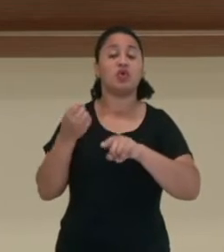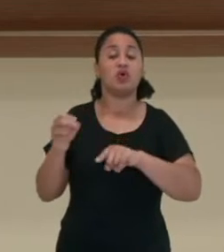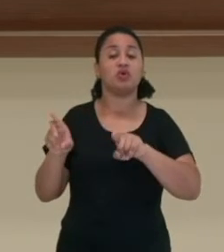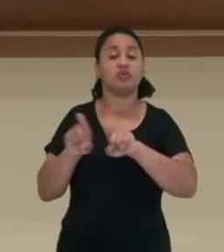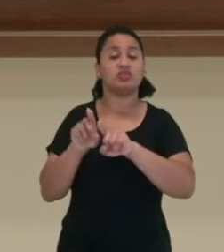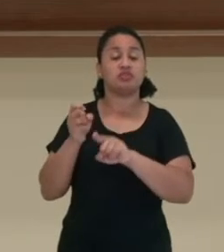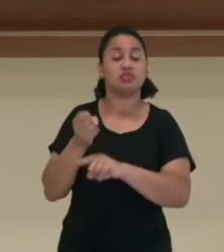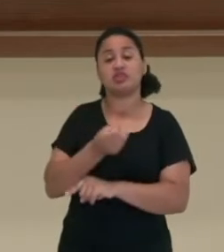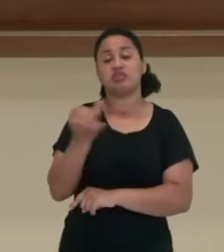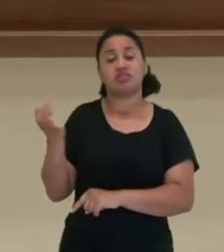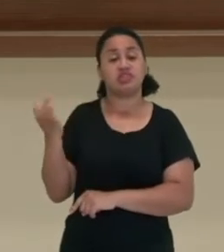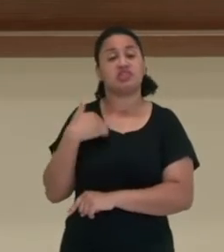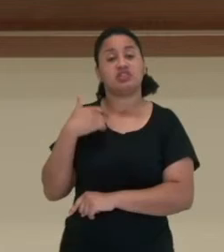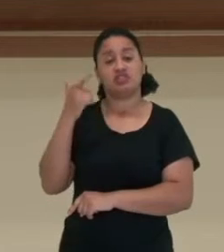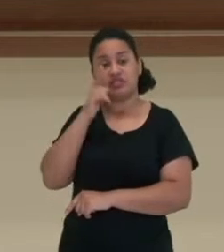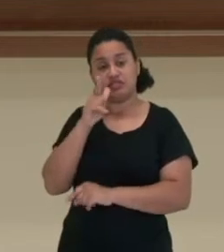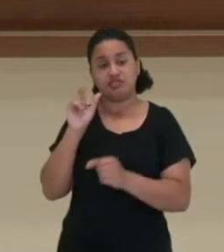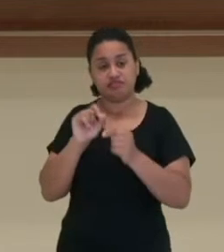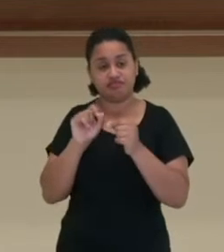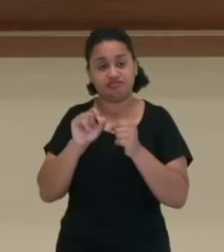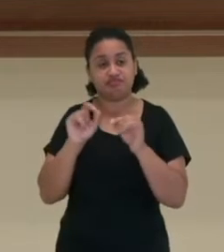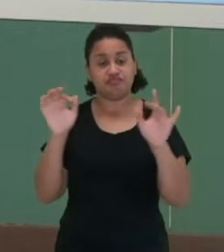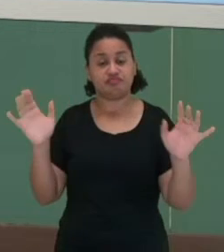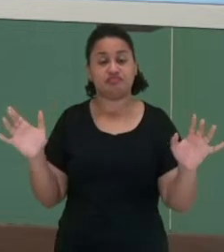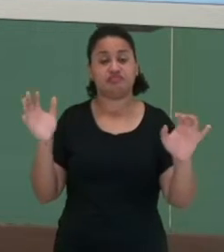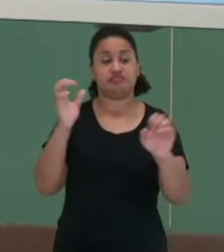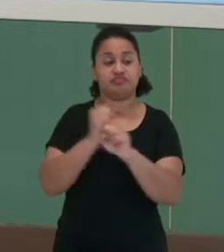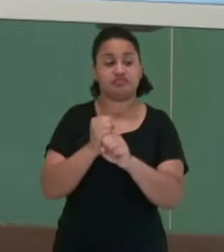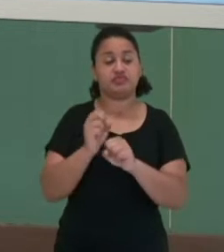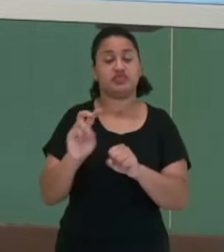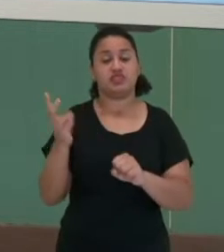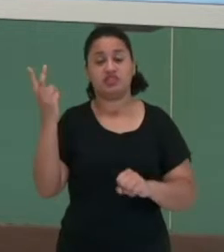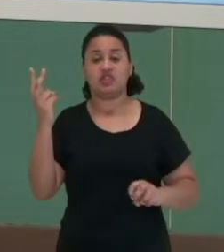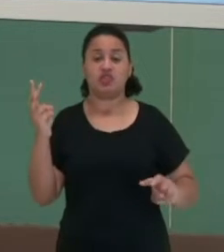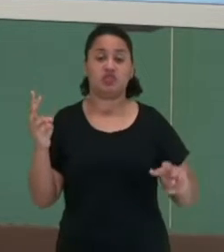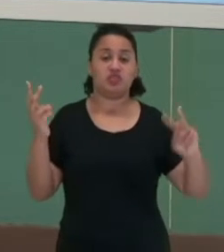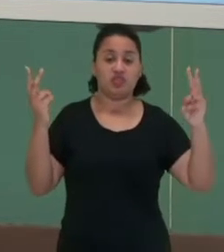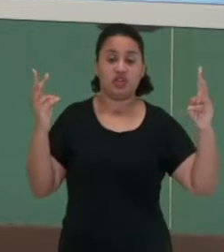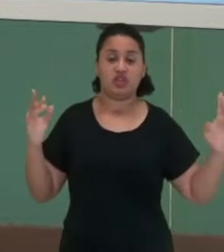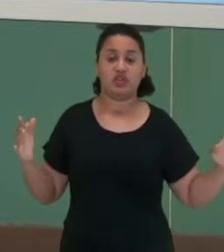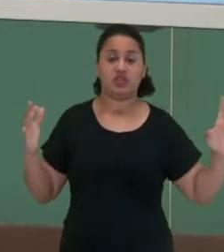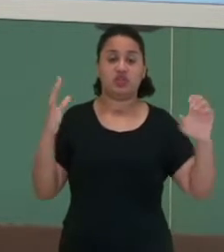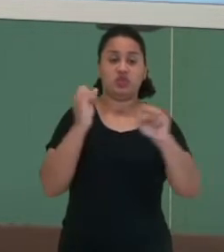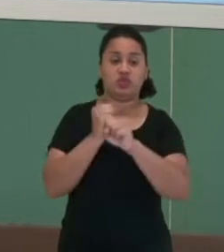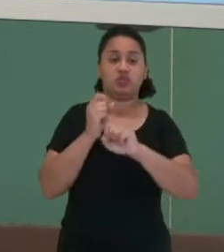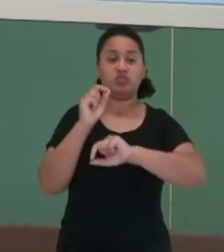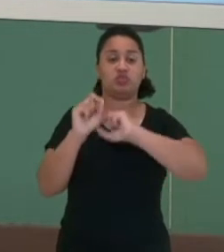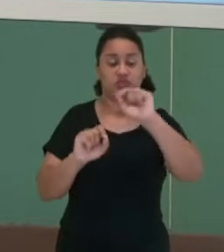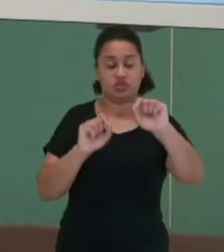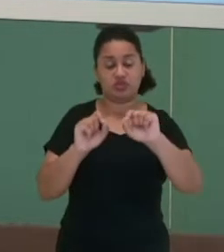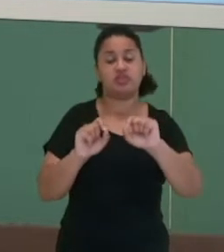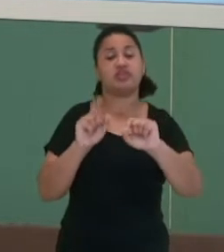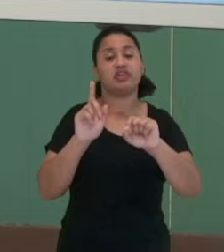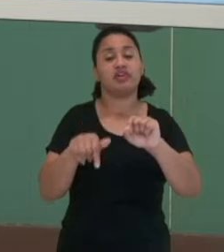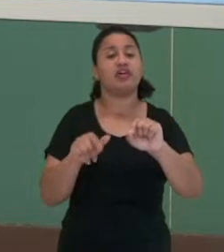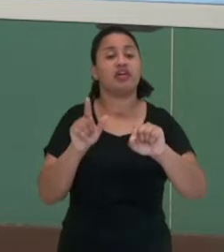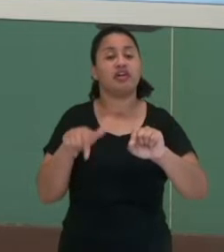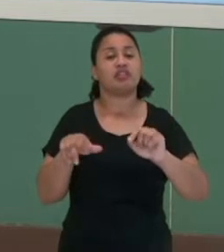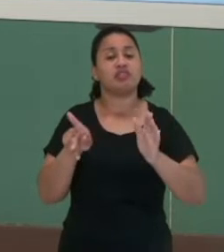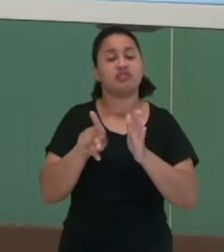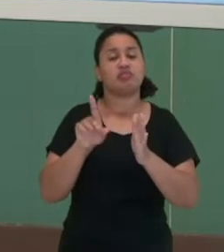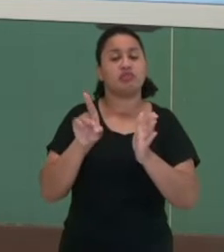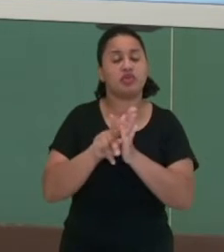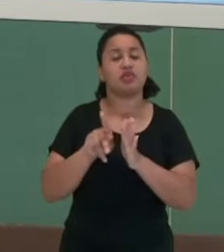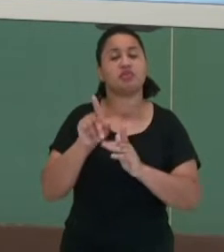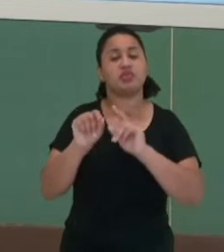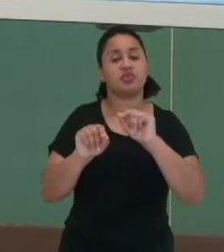vai produzir. E a soma desses dois componentes vão formar exatamente